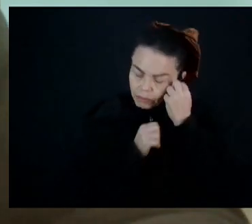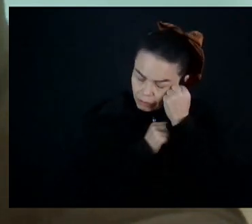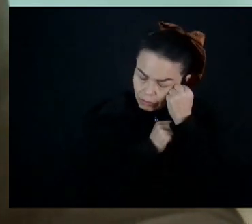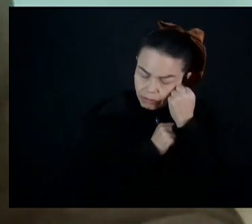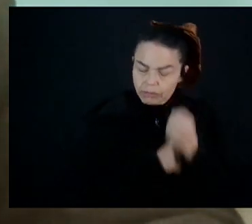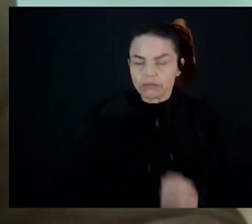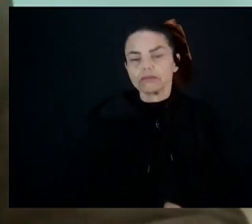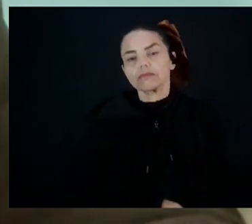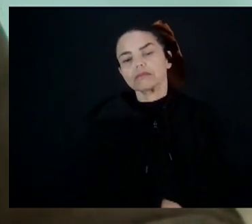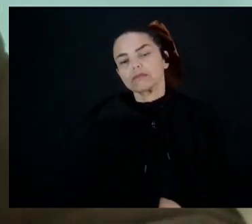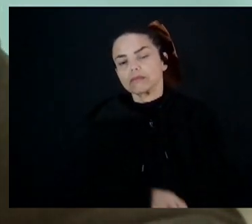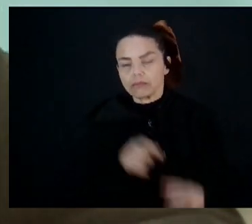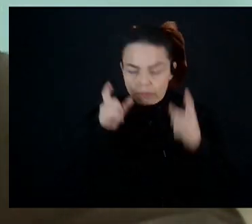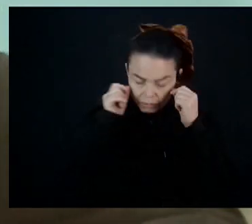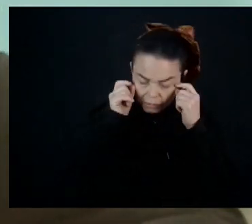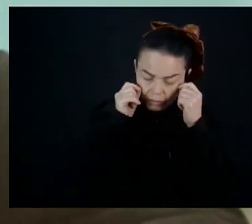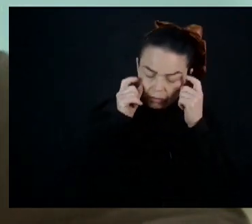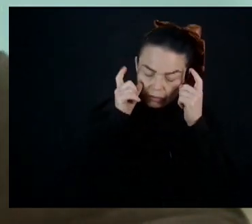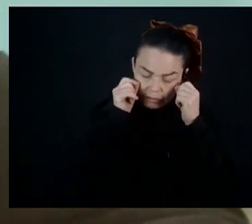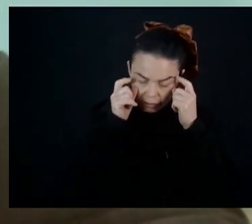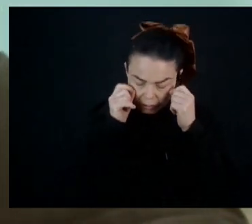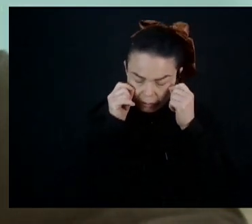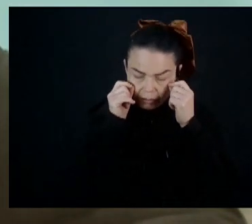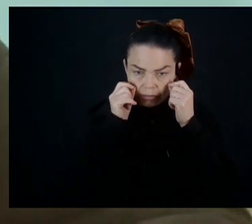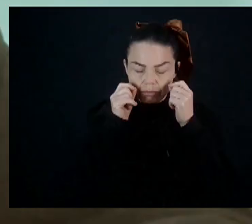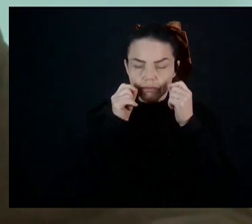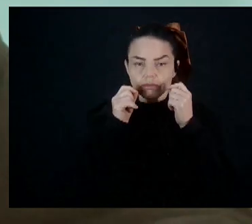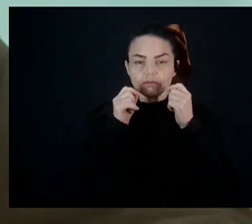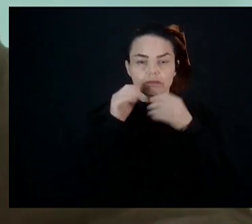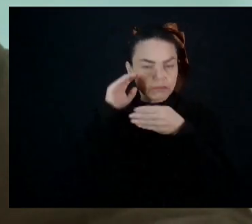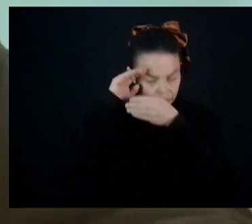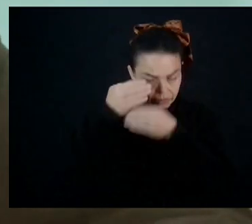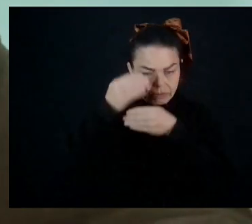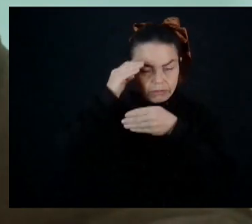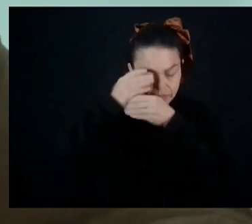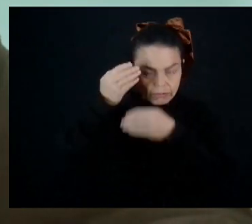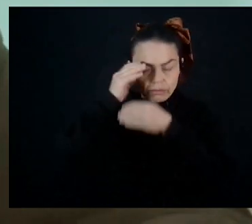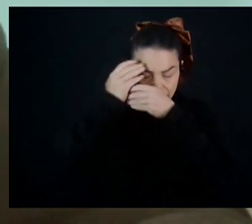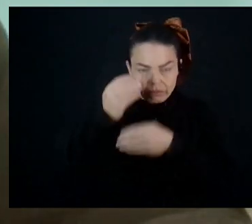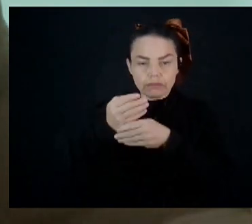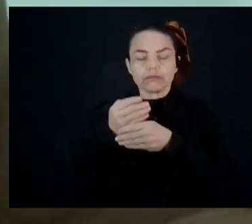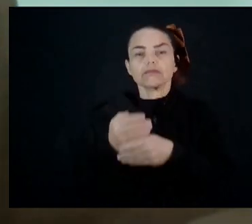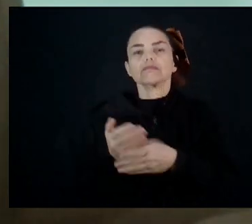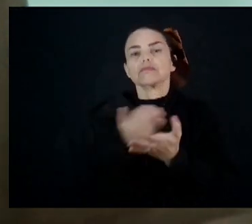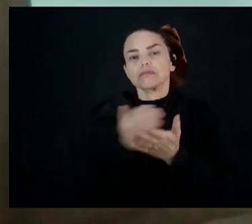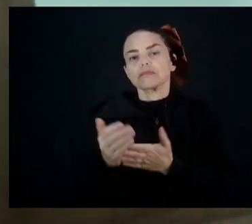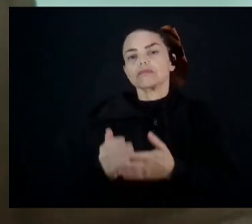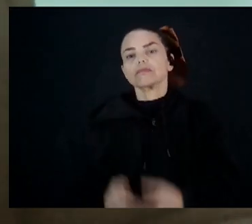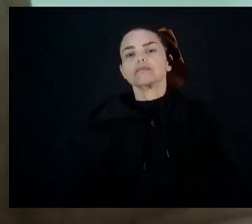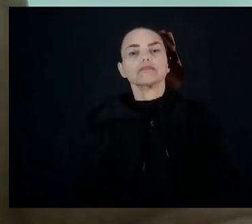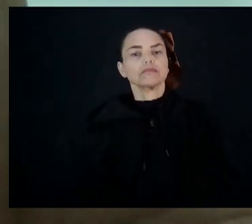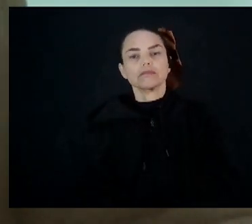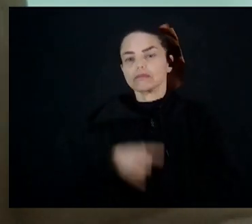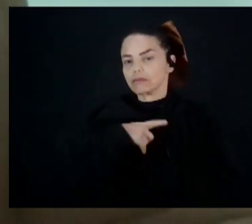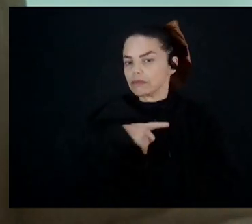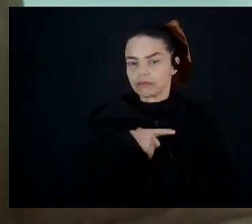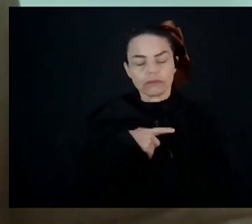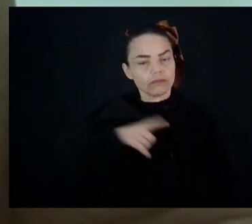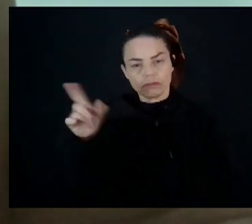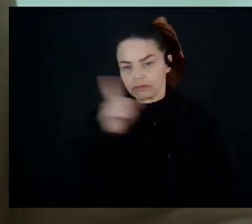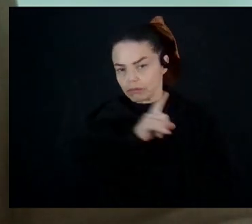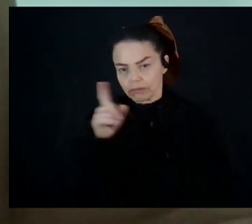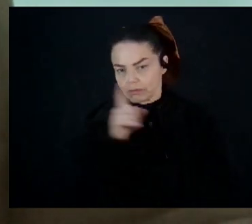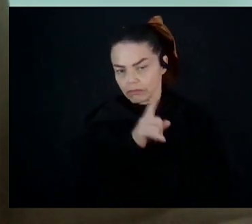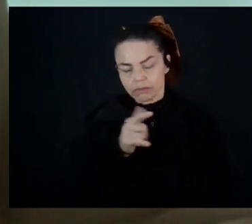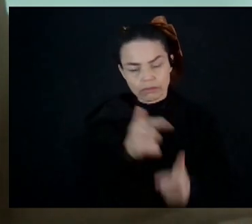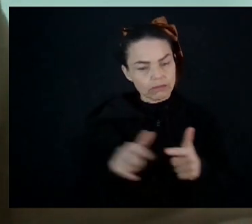sono, mas eu estou esperando alguma coisa aí acontecer para que o sono inicie, para que eu vá. Tem uns que não traz nenhum tipo de problema, e